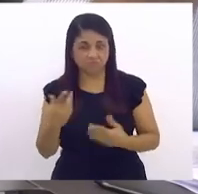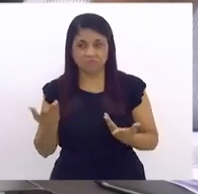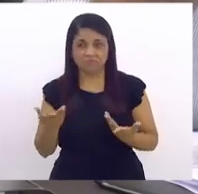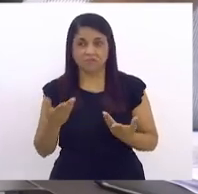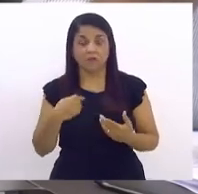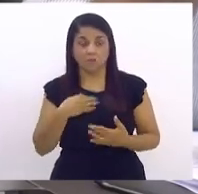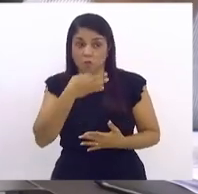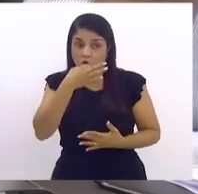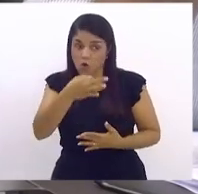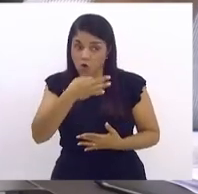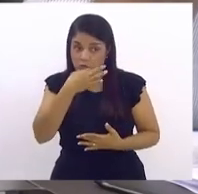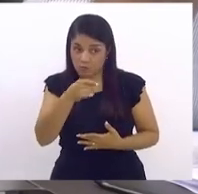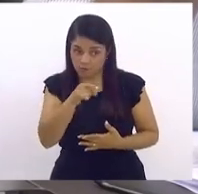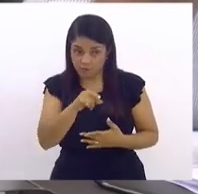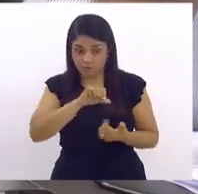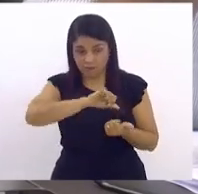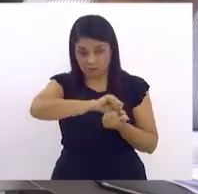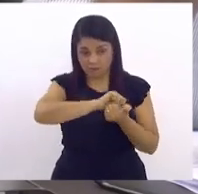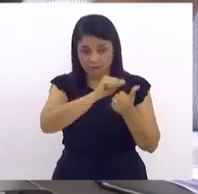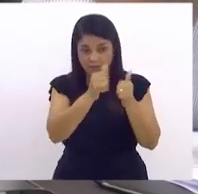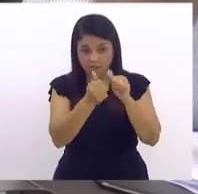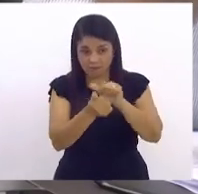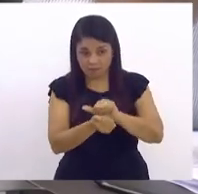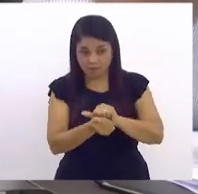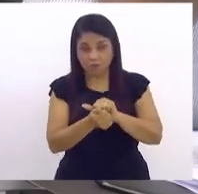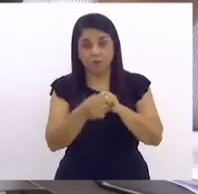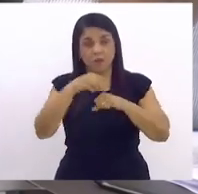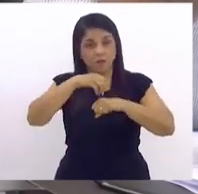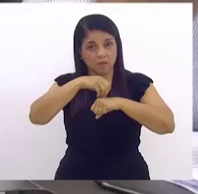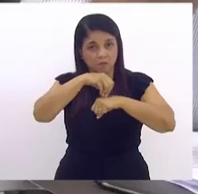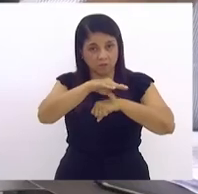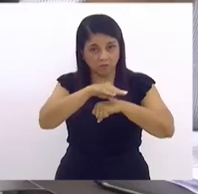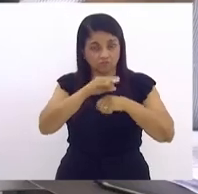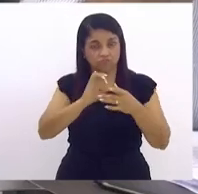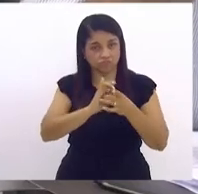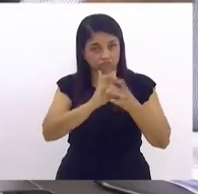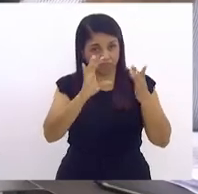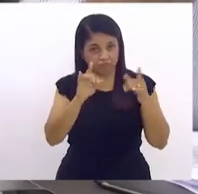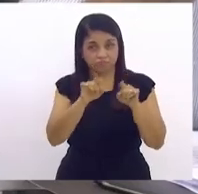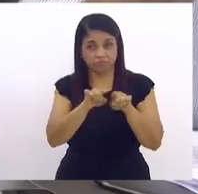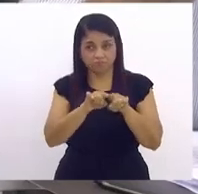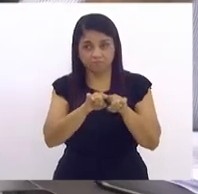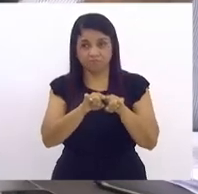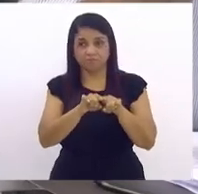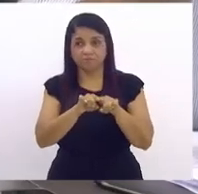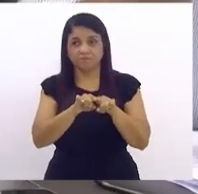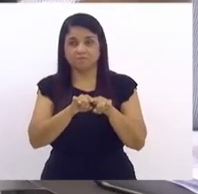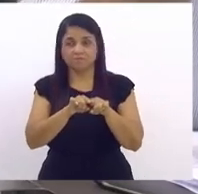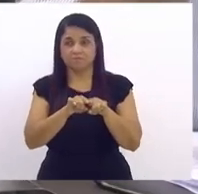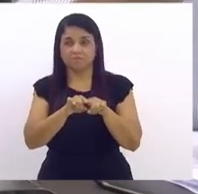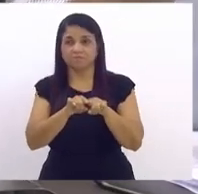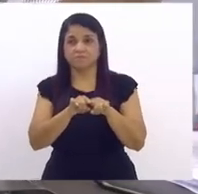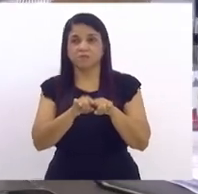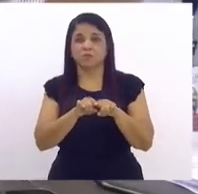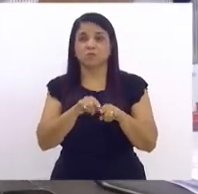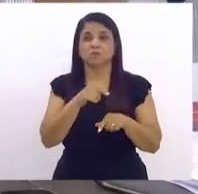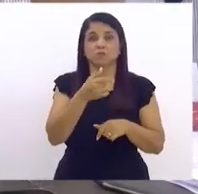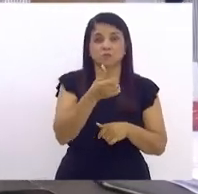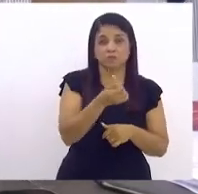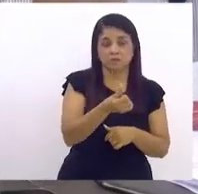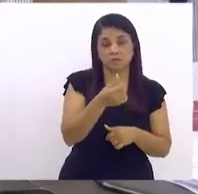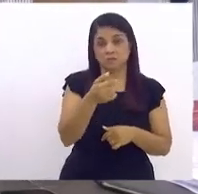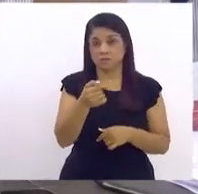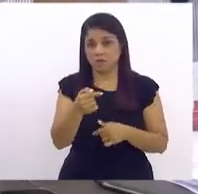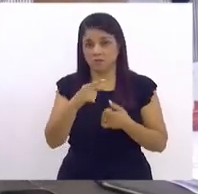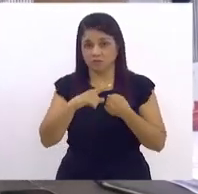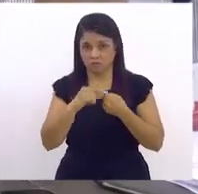que Vossa Excelência, além de transformar em autorizativo no que muito bem fez, suprimisse o 6 e o 7. Aí